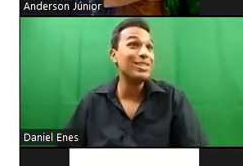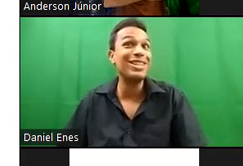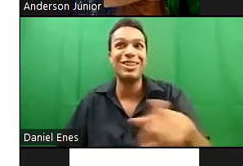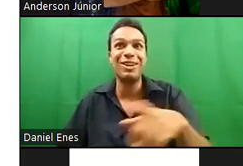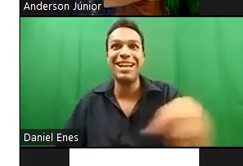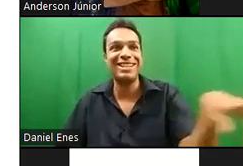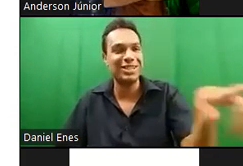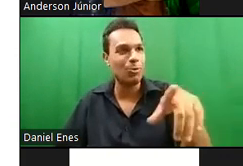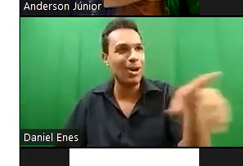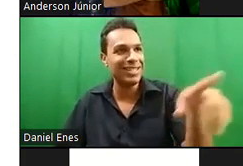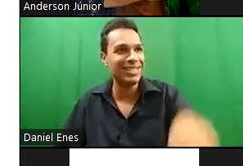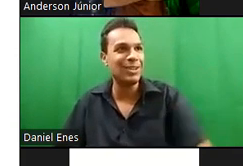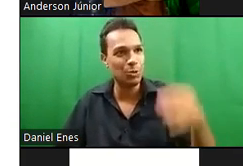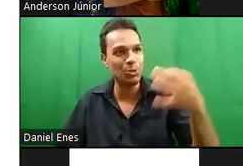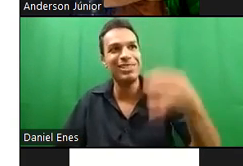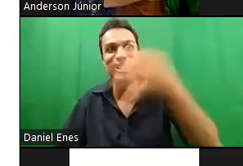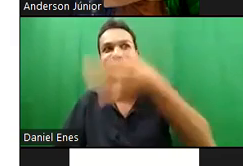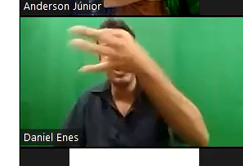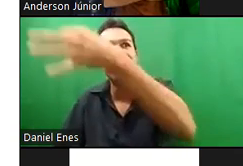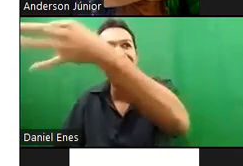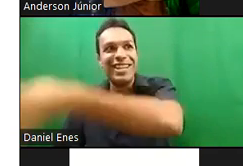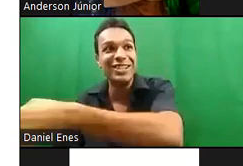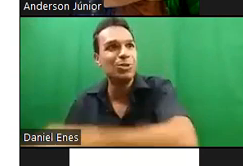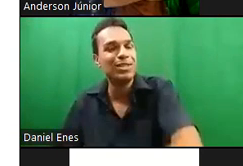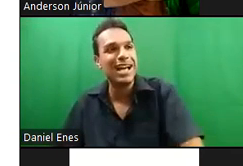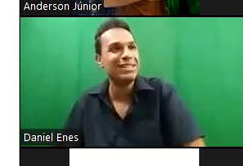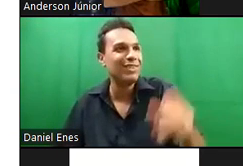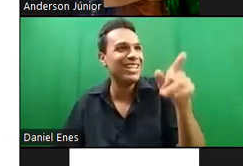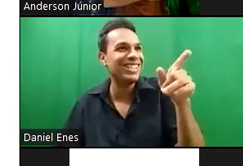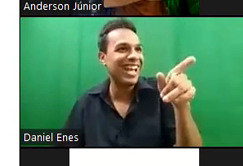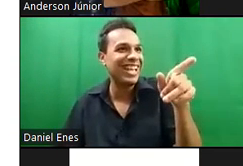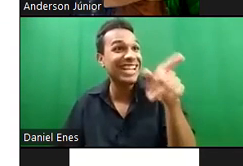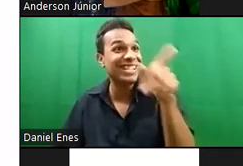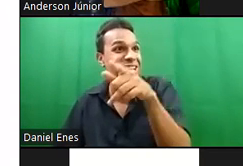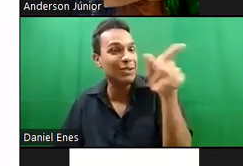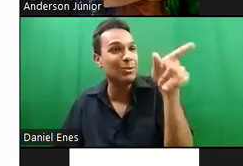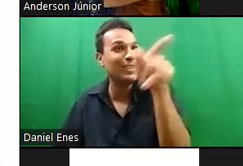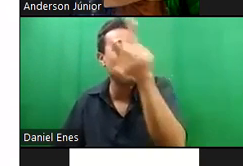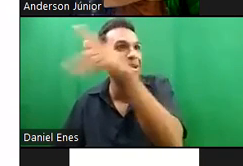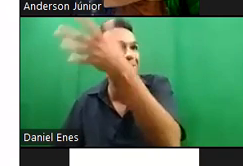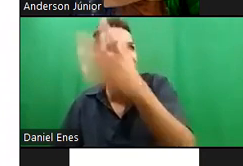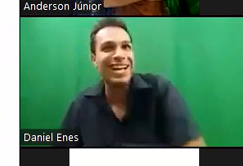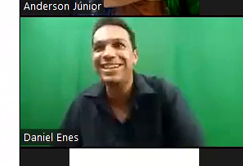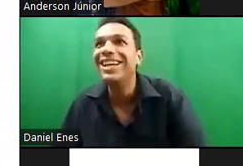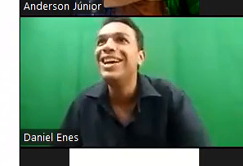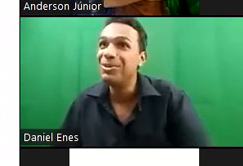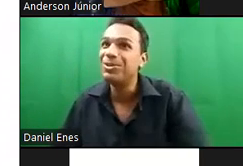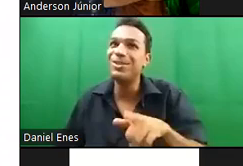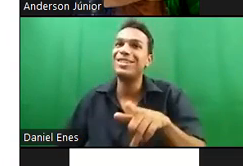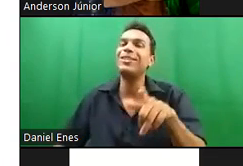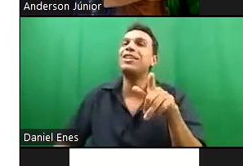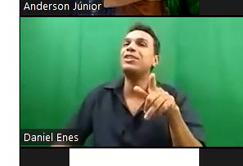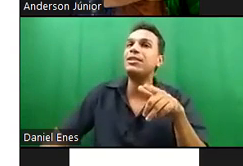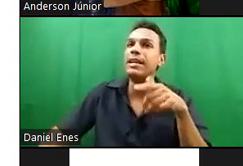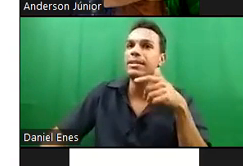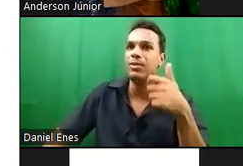Os surdos estão, tá, gente? Corta esse não. Os surdos estão nas redes sociais. Em vez de estar nas redes, ficou não redes sociais. Os surdos